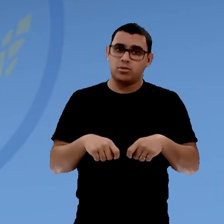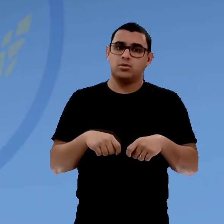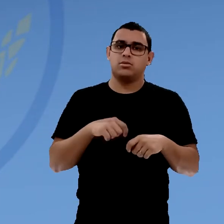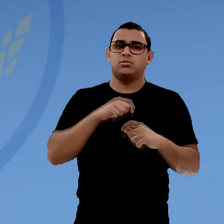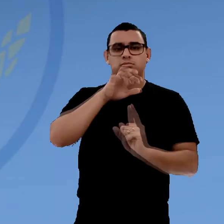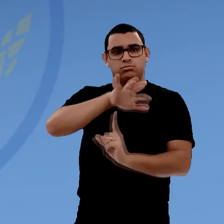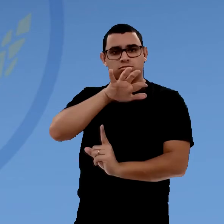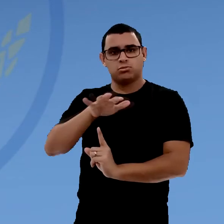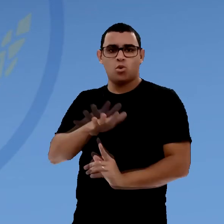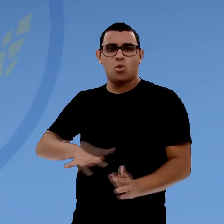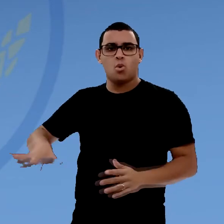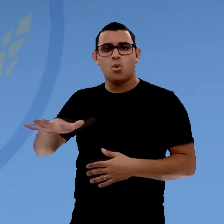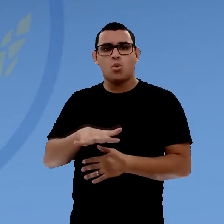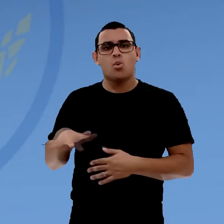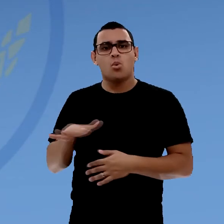classes mais baixas.